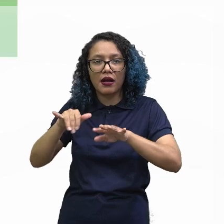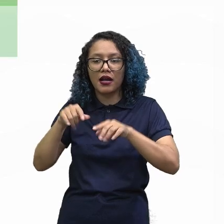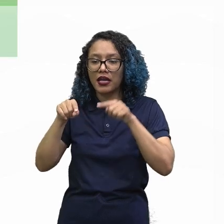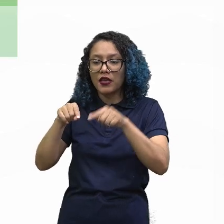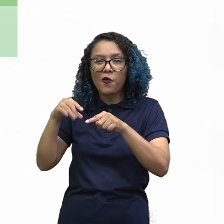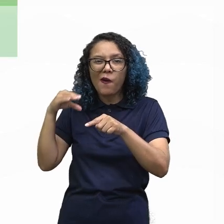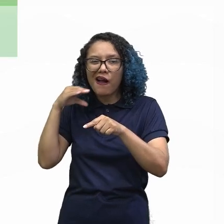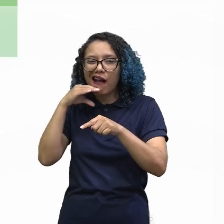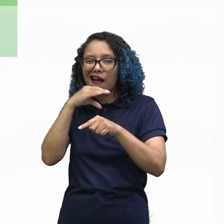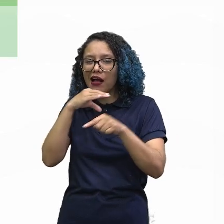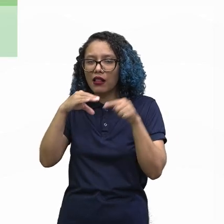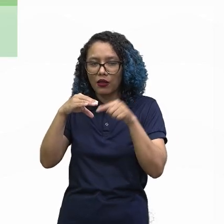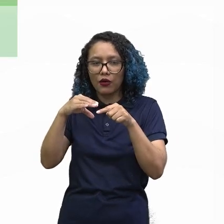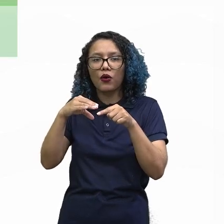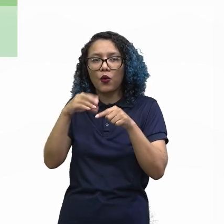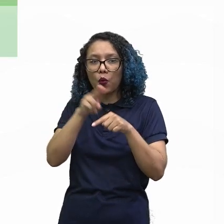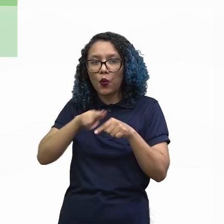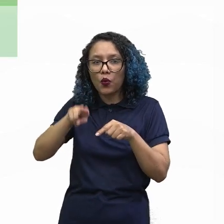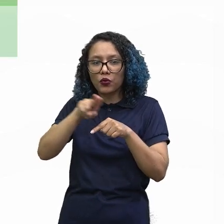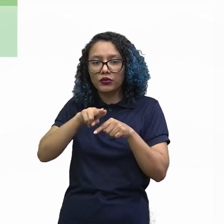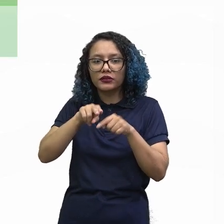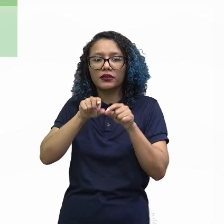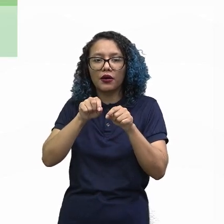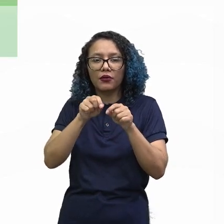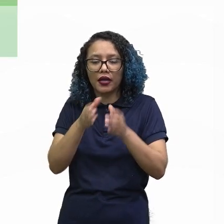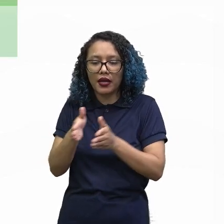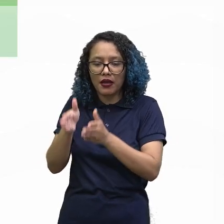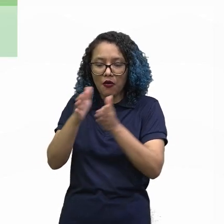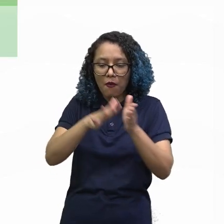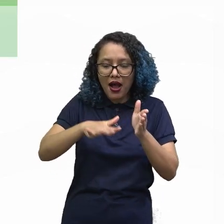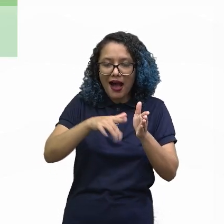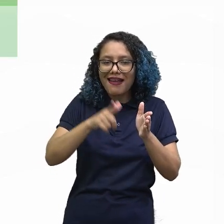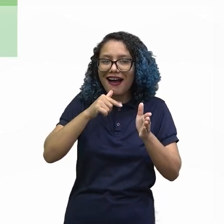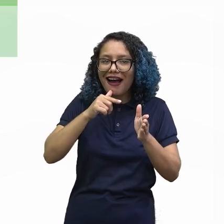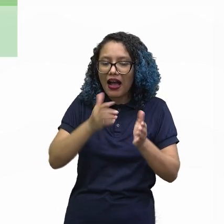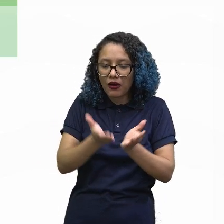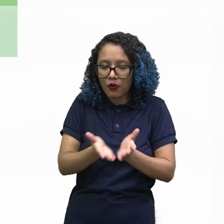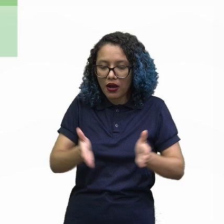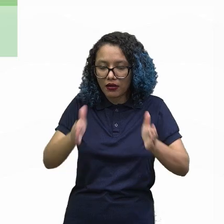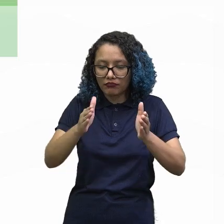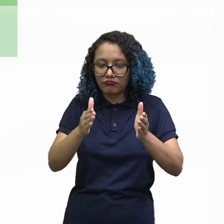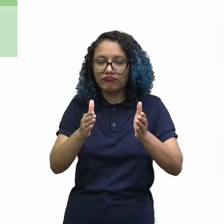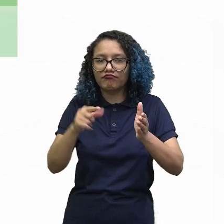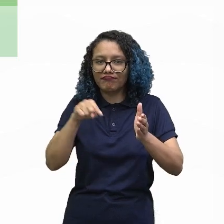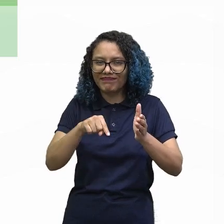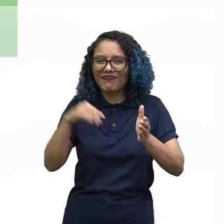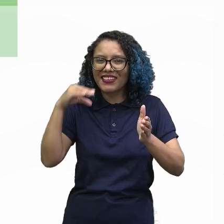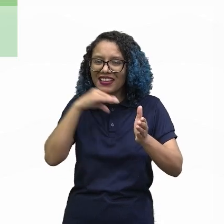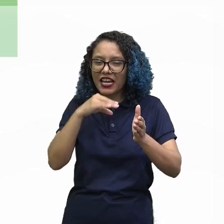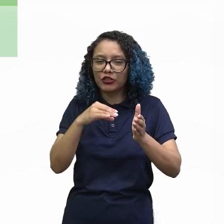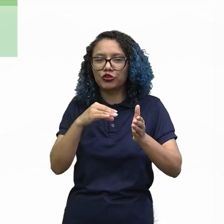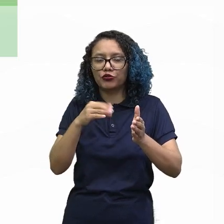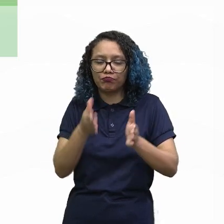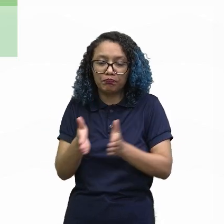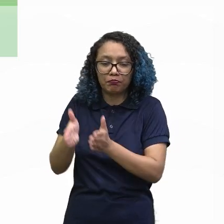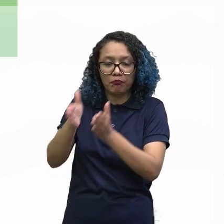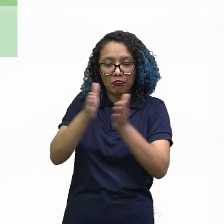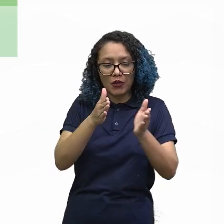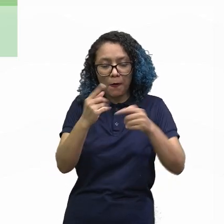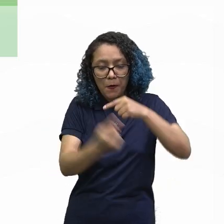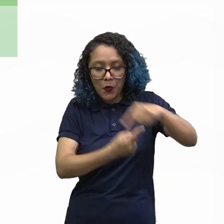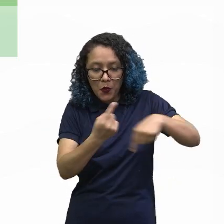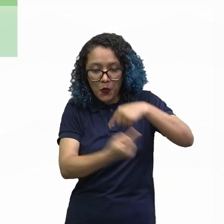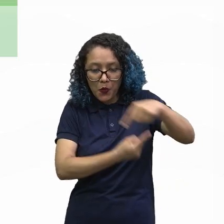dessa energia é utilizado, então, para aquecer uma caldeira, né? Que faz girar uma turbina, e o